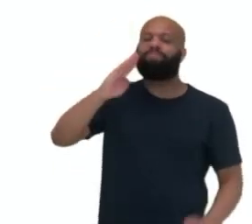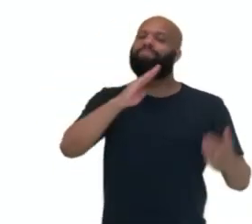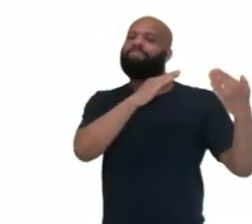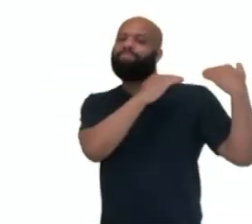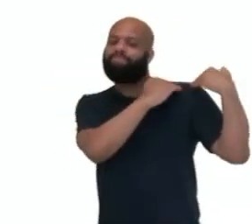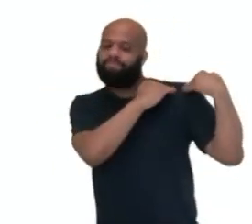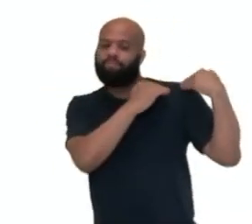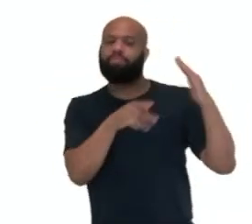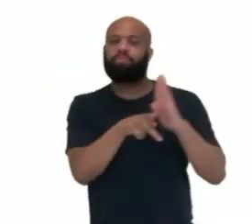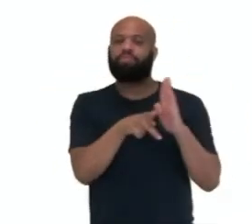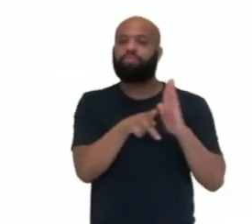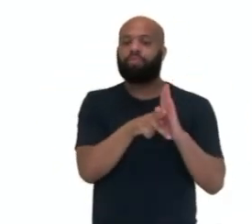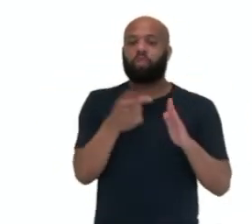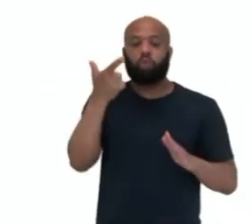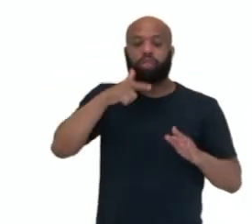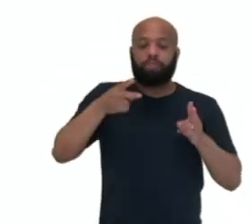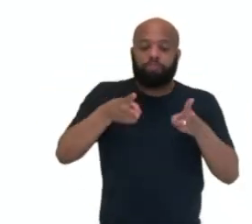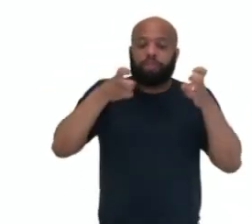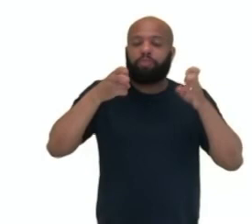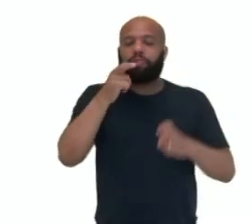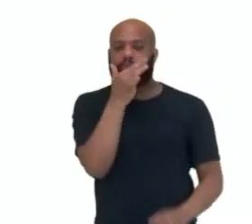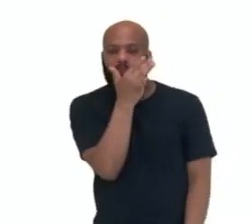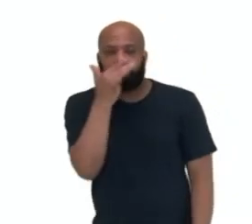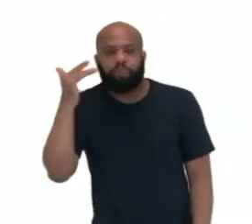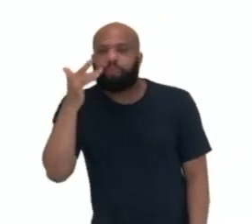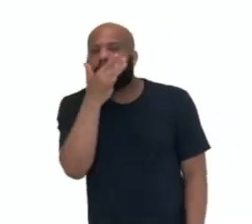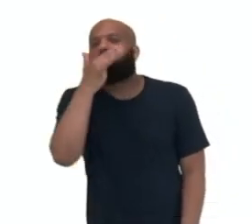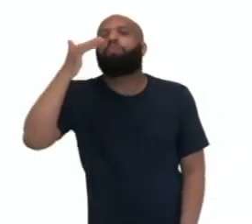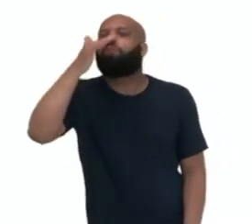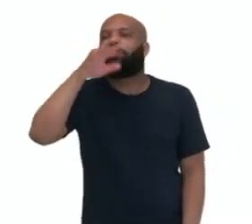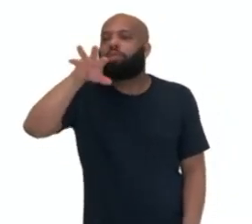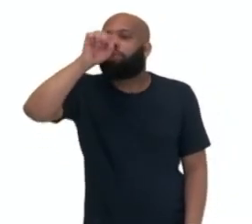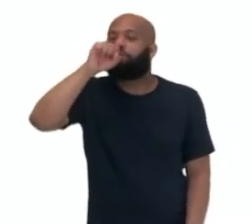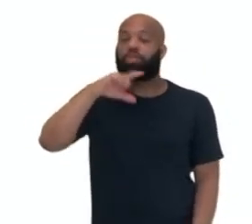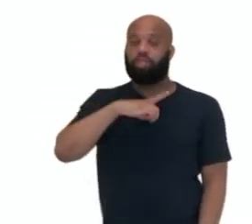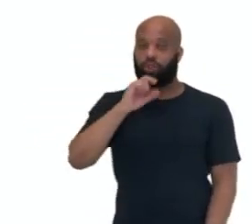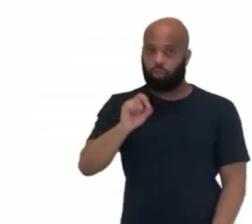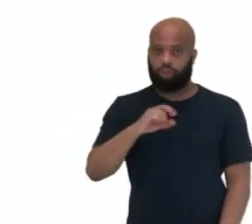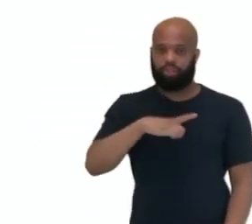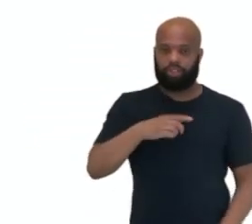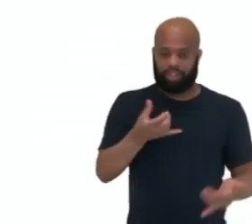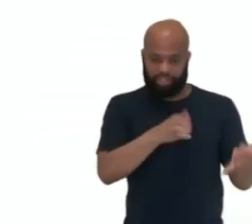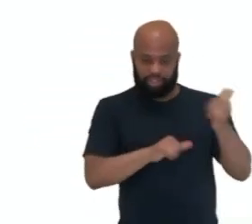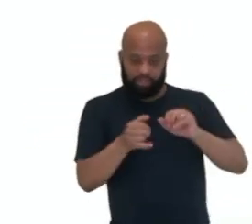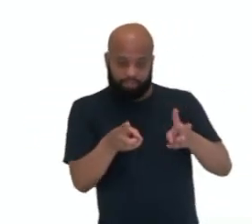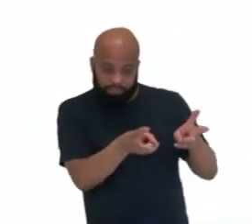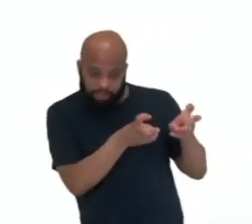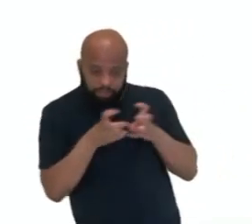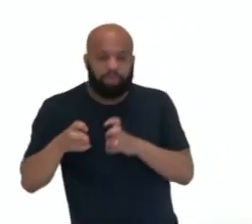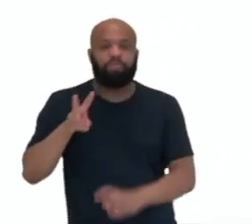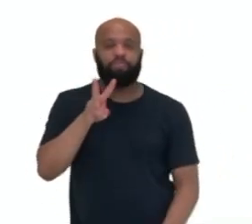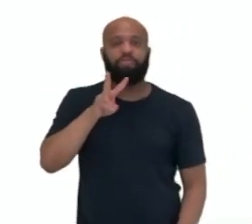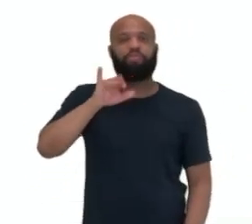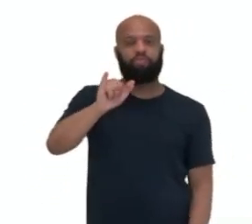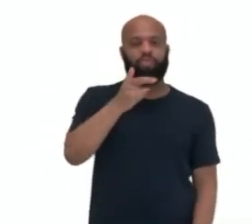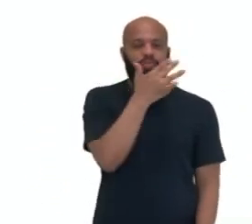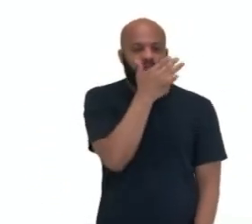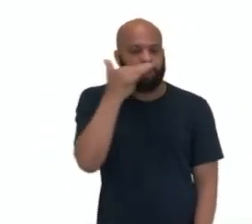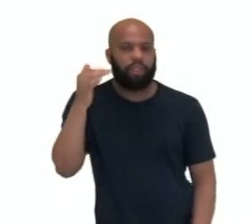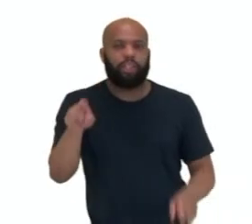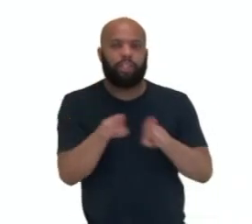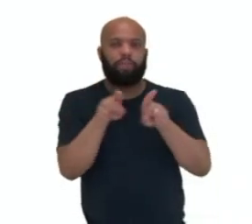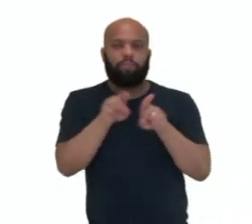pelo sentido do olfato. Nele encontramos receptores, capazes de perceber odor e